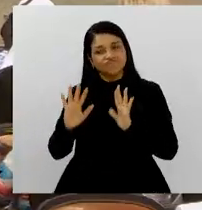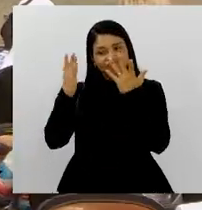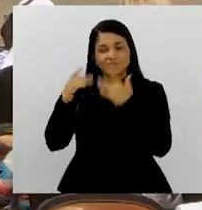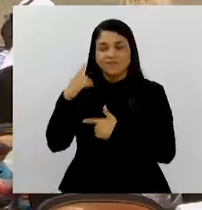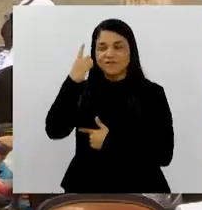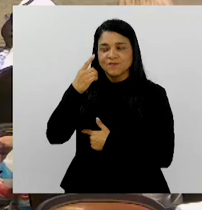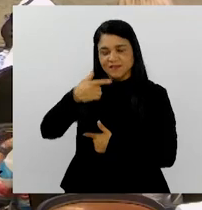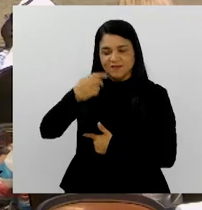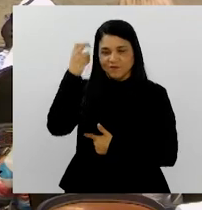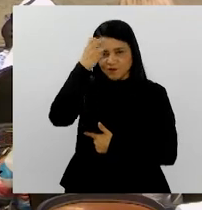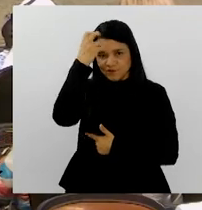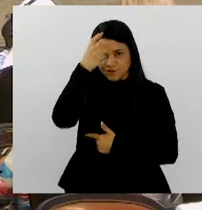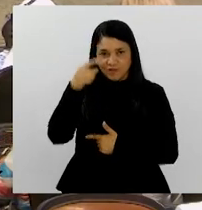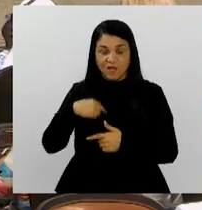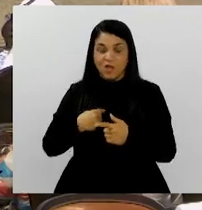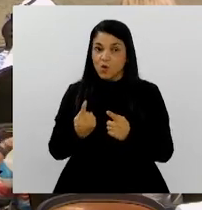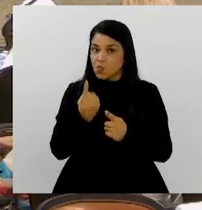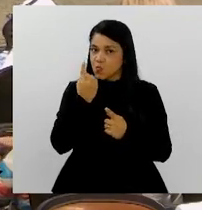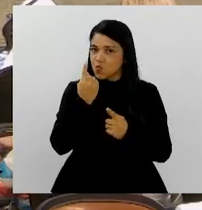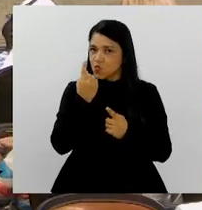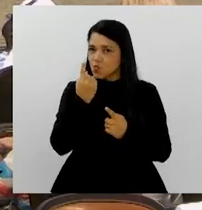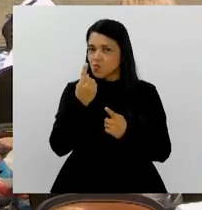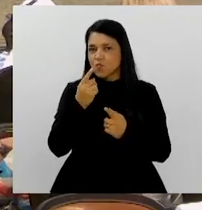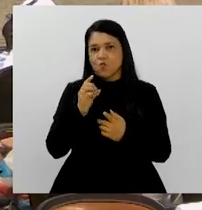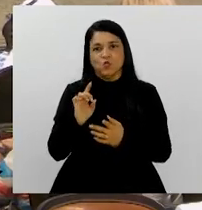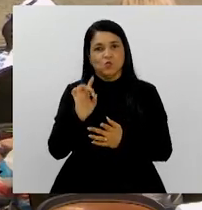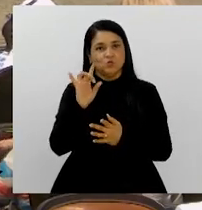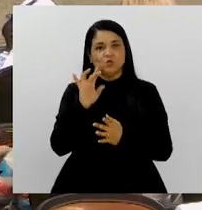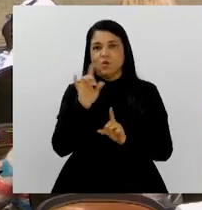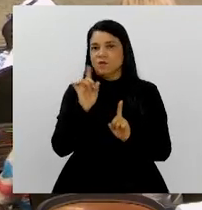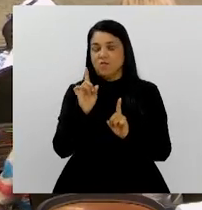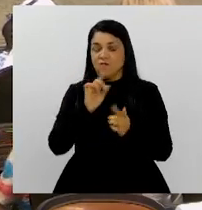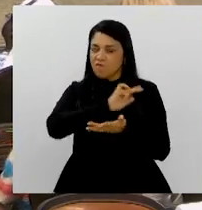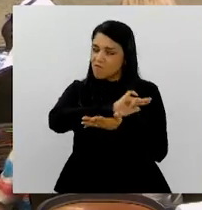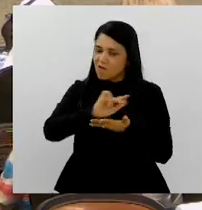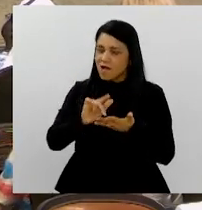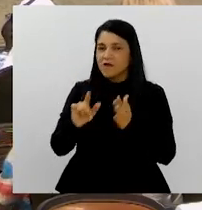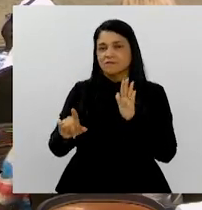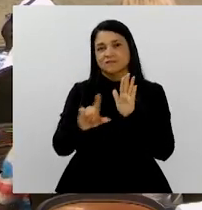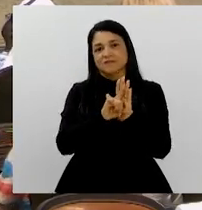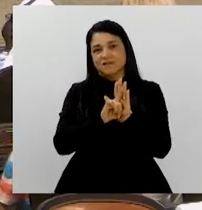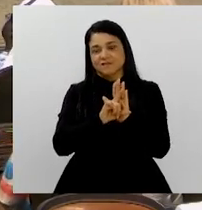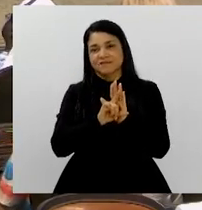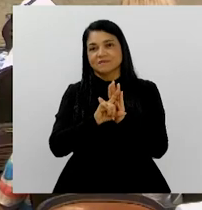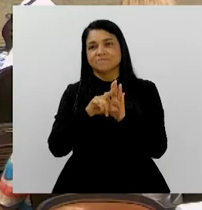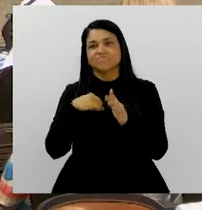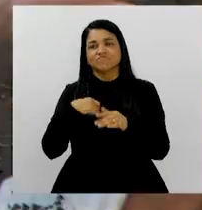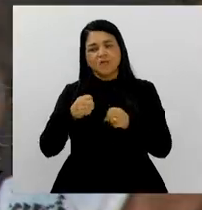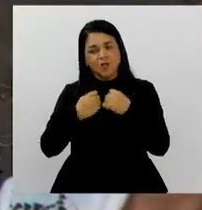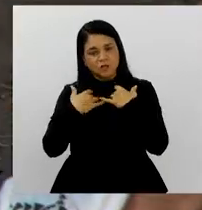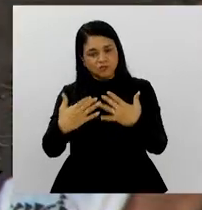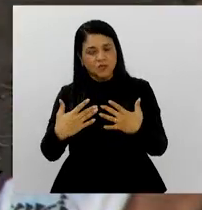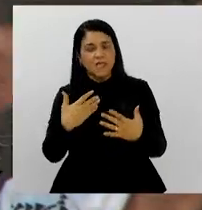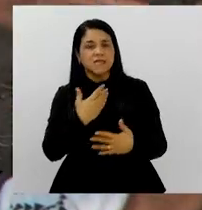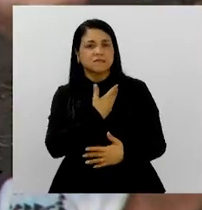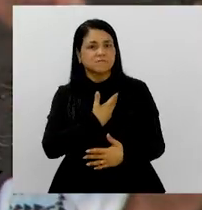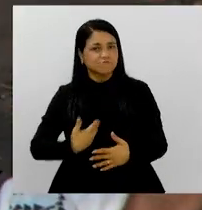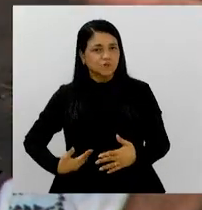Entre outros feitos, não foi o único, mas foi importantíssimo. Audiências com muita gente interessada em saber,